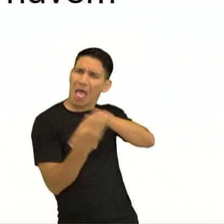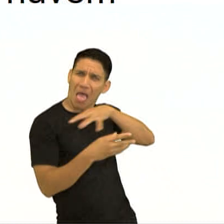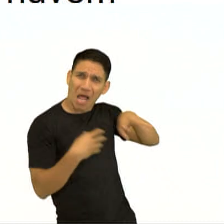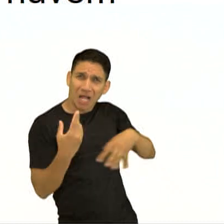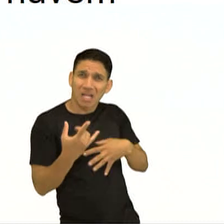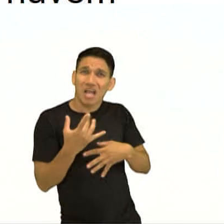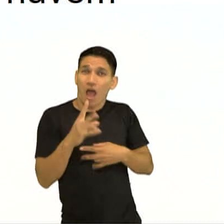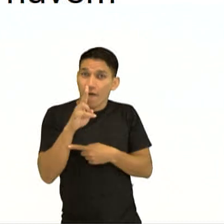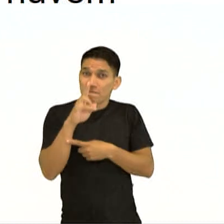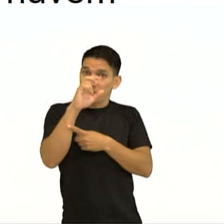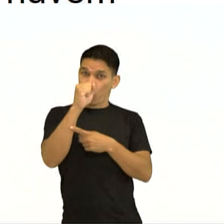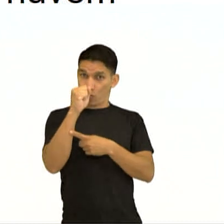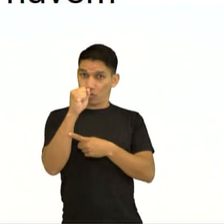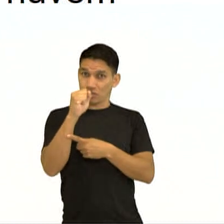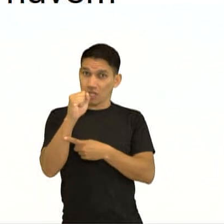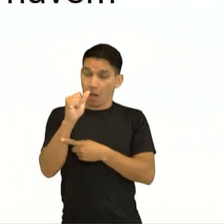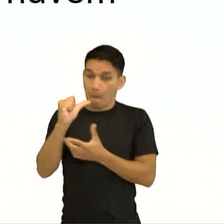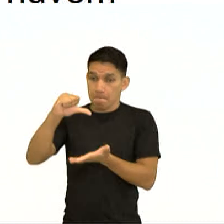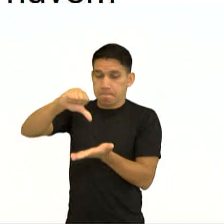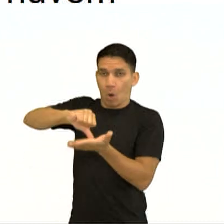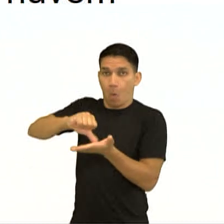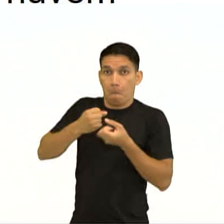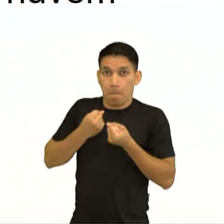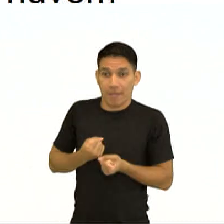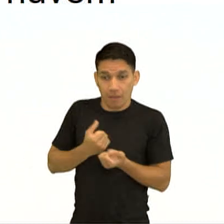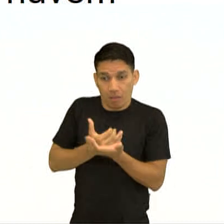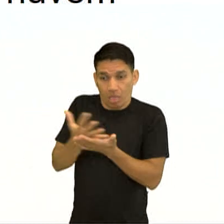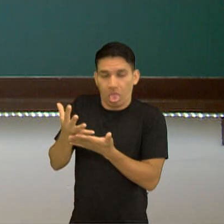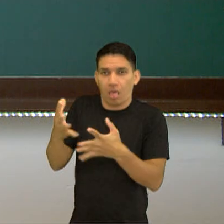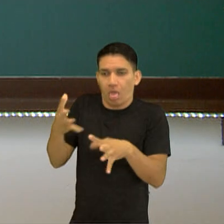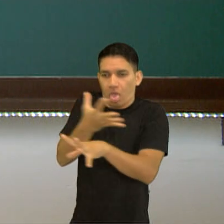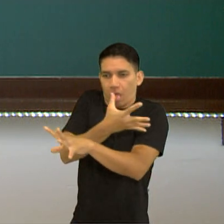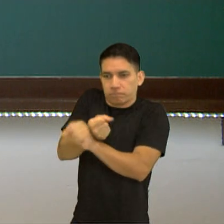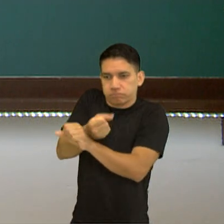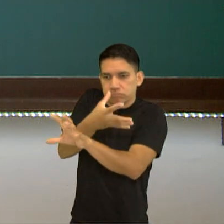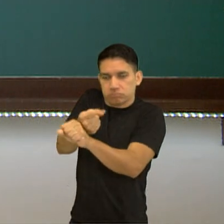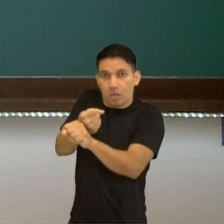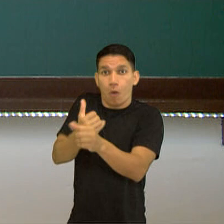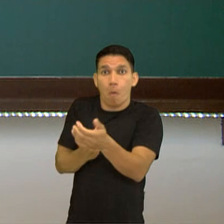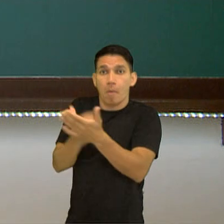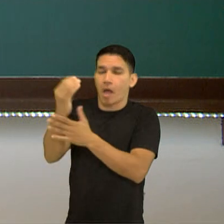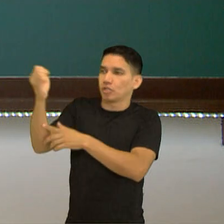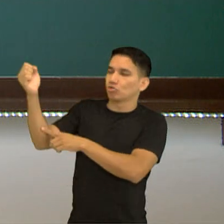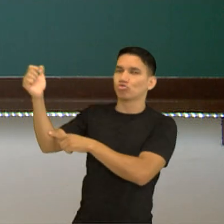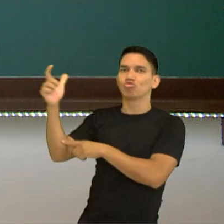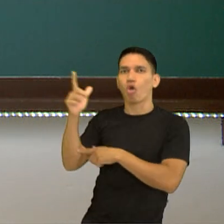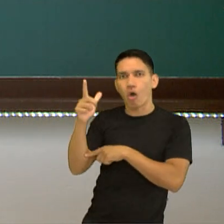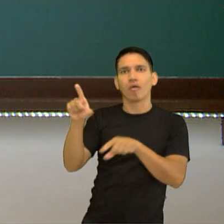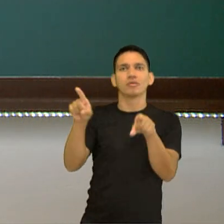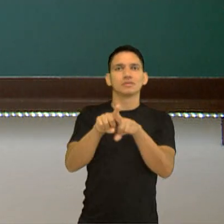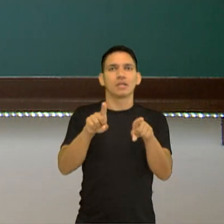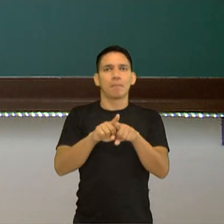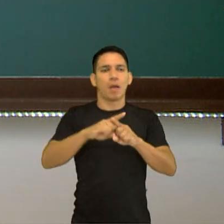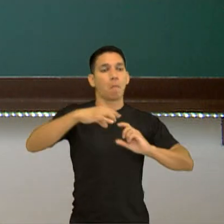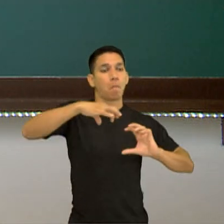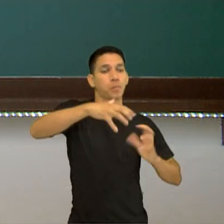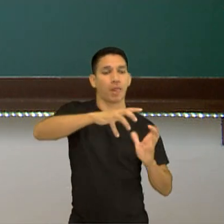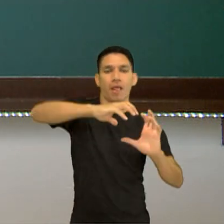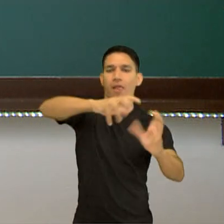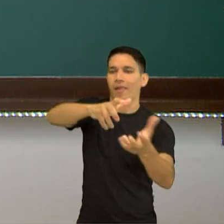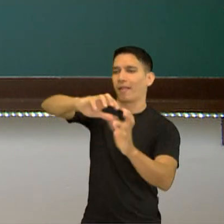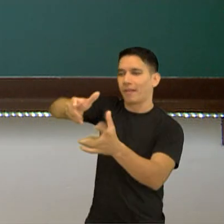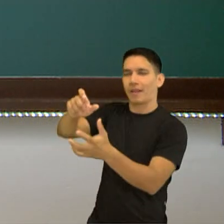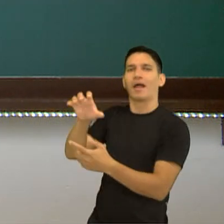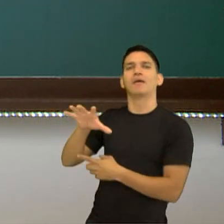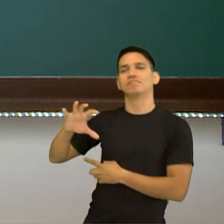força gravitacional passou a agir, dando origem ao Sol e também aos demais planetas aí que nós temos hoje no